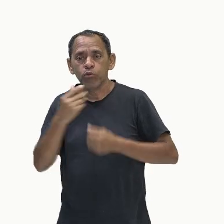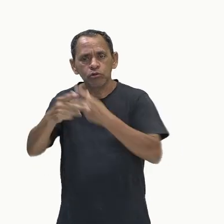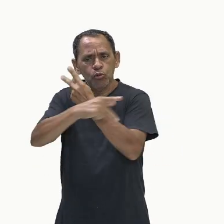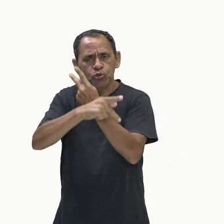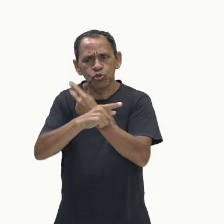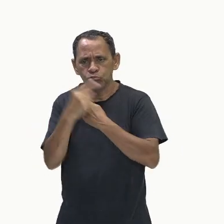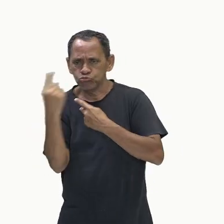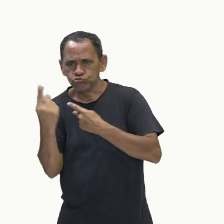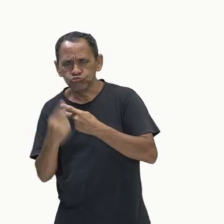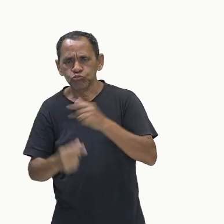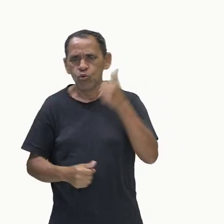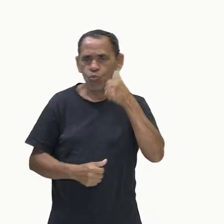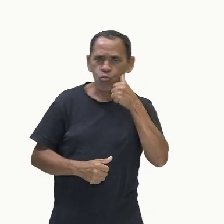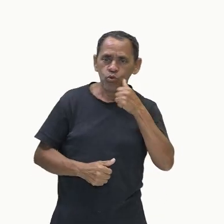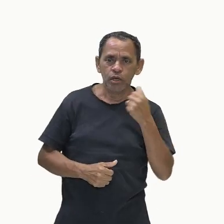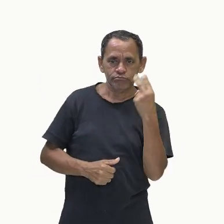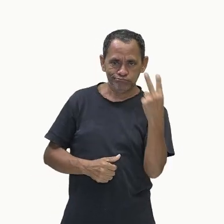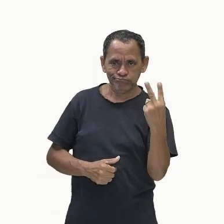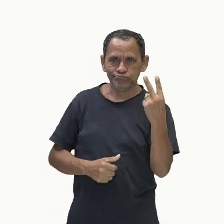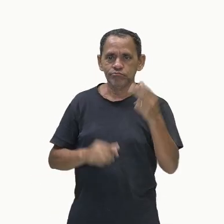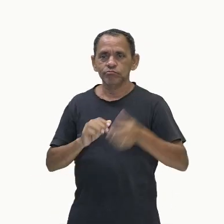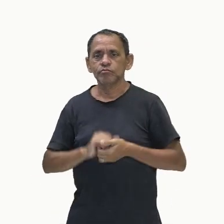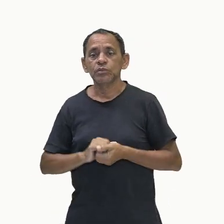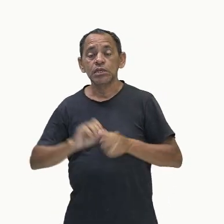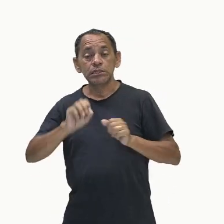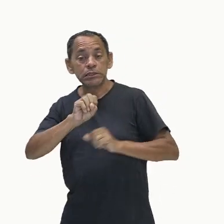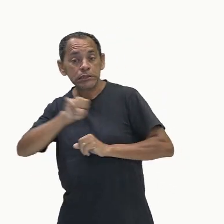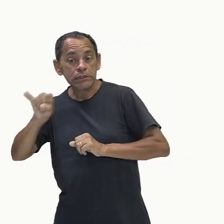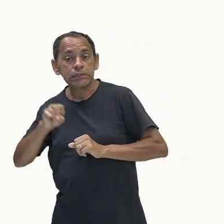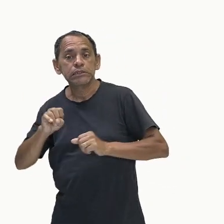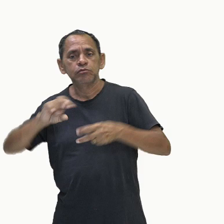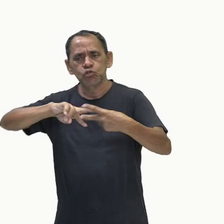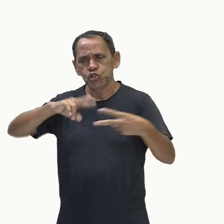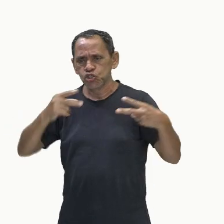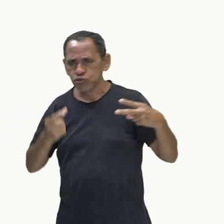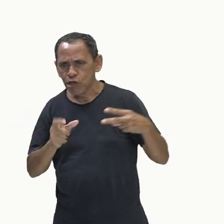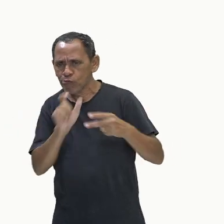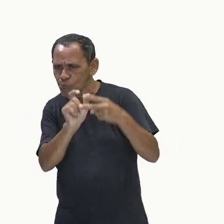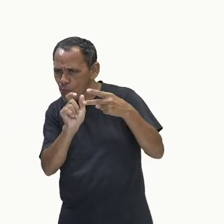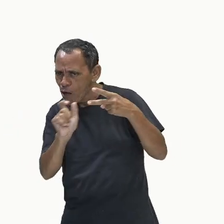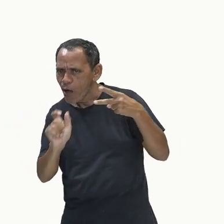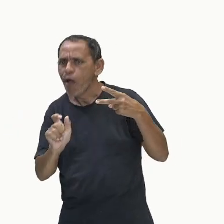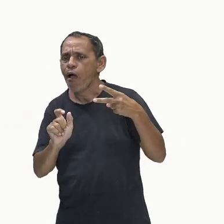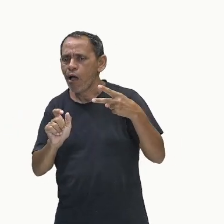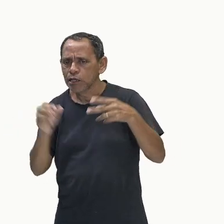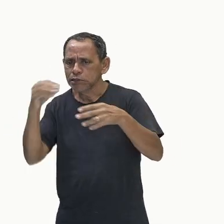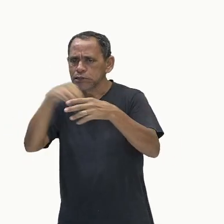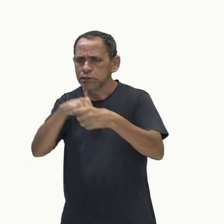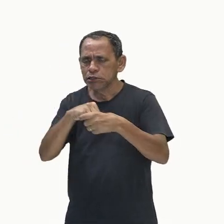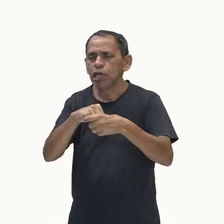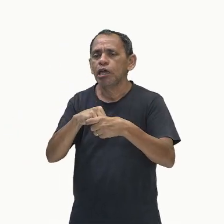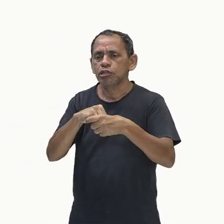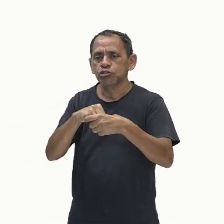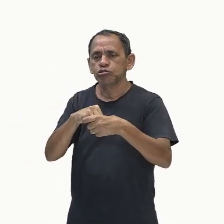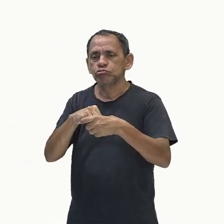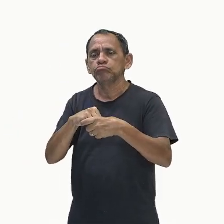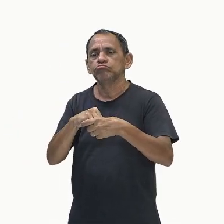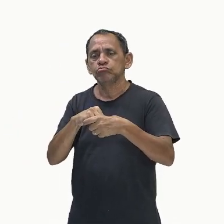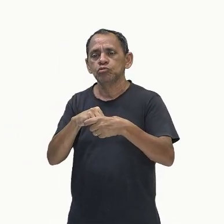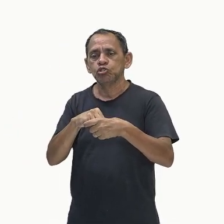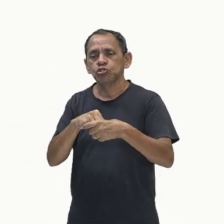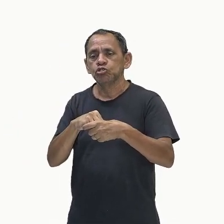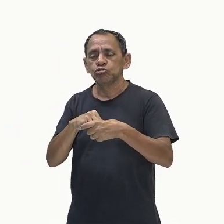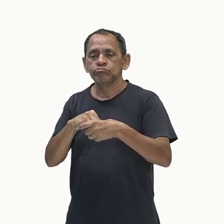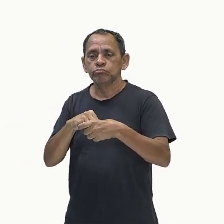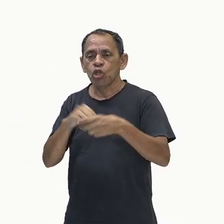professora? Se um gene mutado associado ao daltonismo estiver presente no cromossomo X de um homem, ele vai se